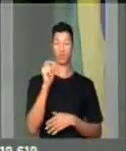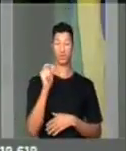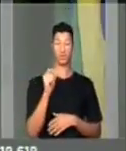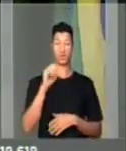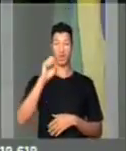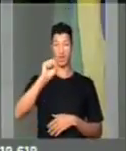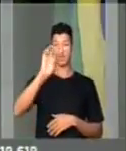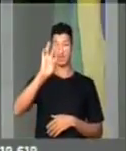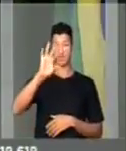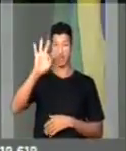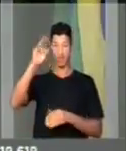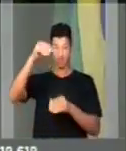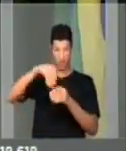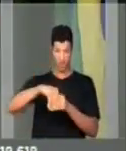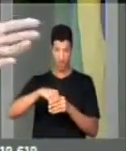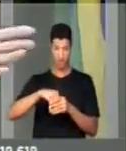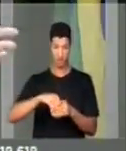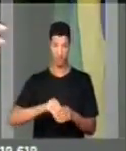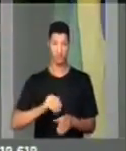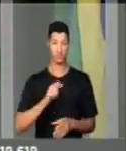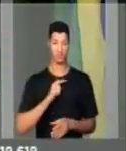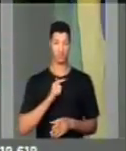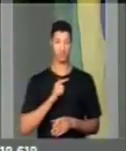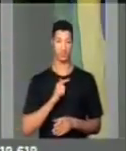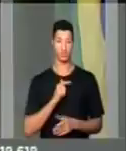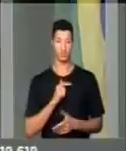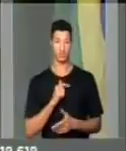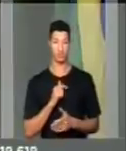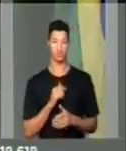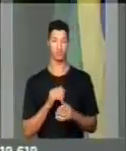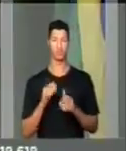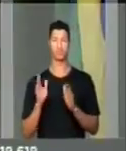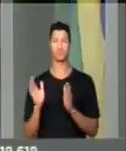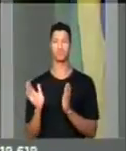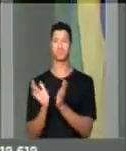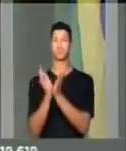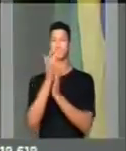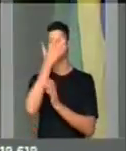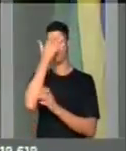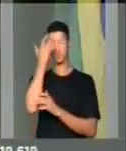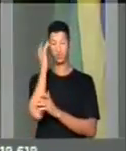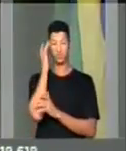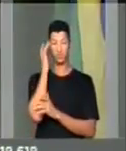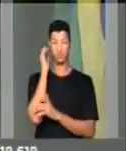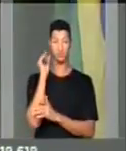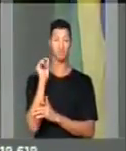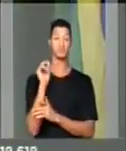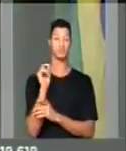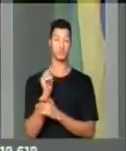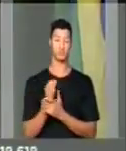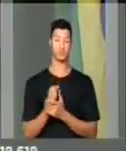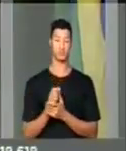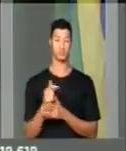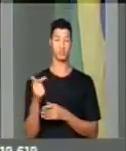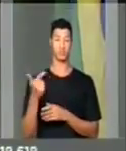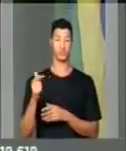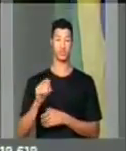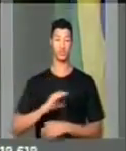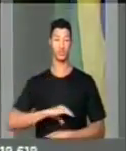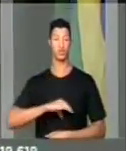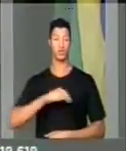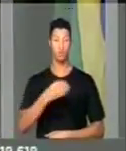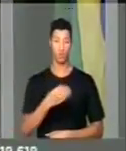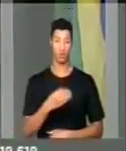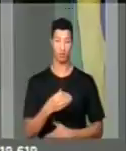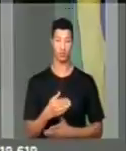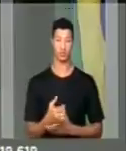no Supremo Tribunal Federal tinha um monte de pessoas que não tinha coragem.